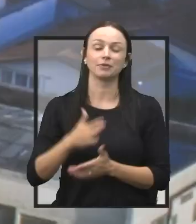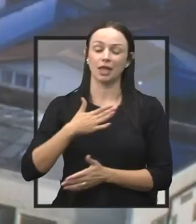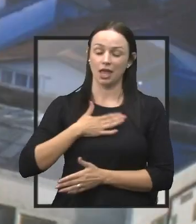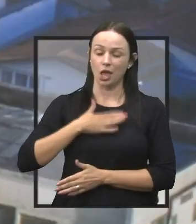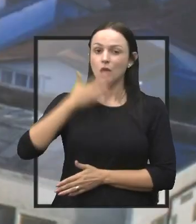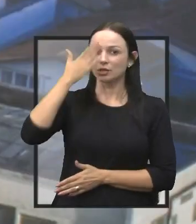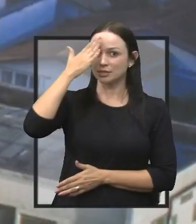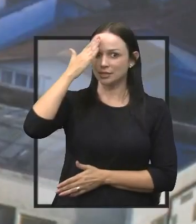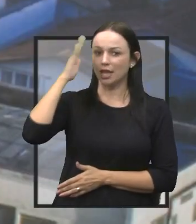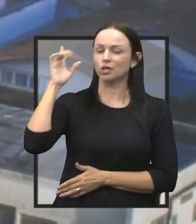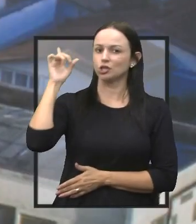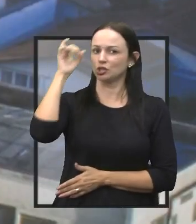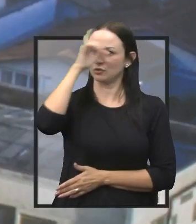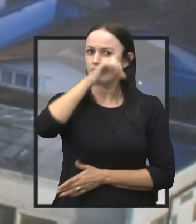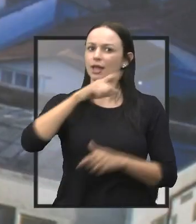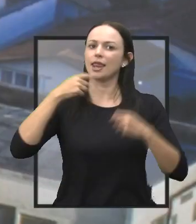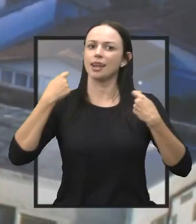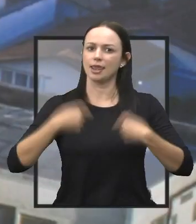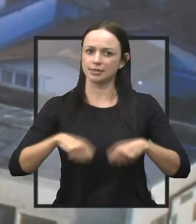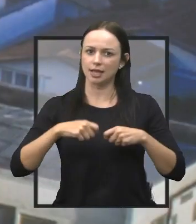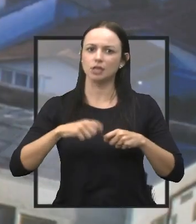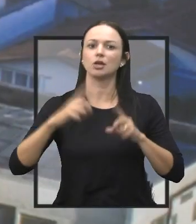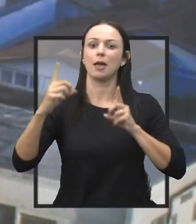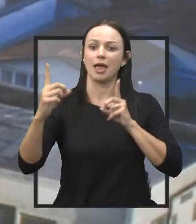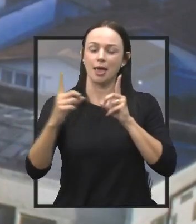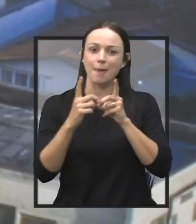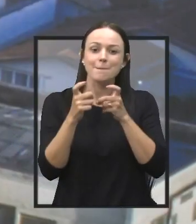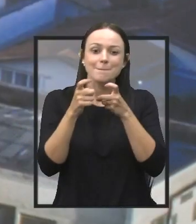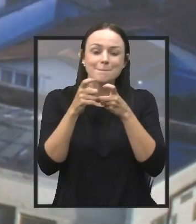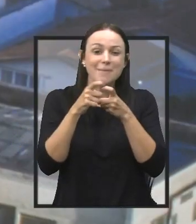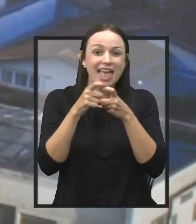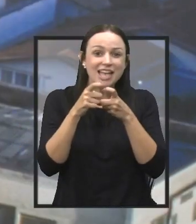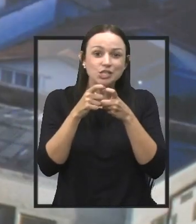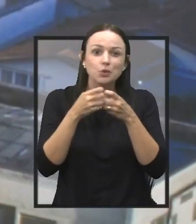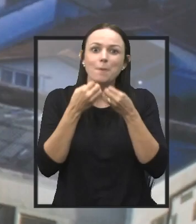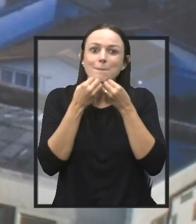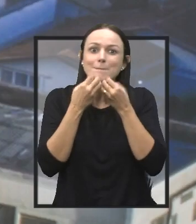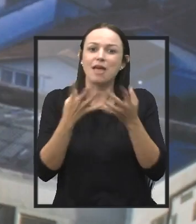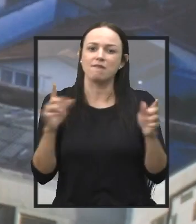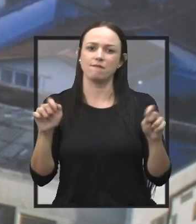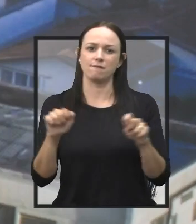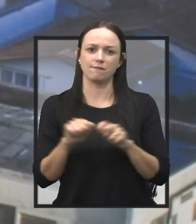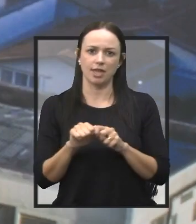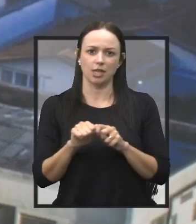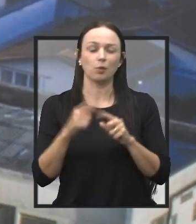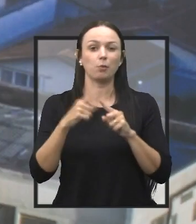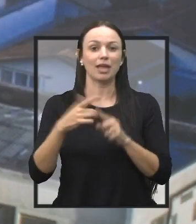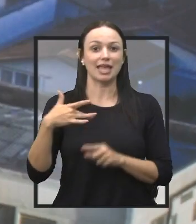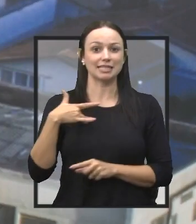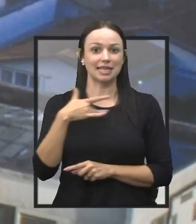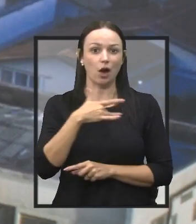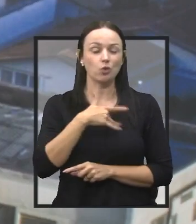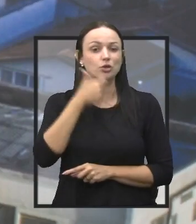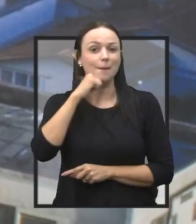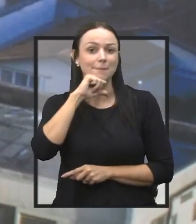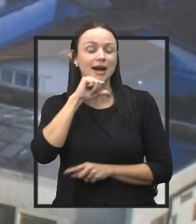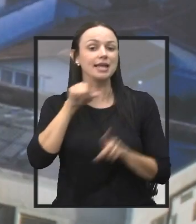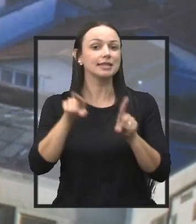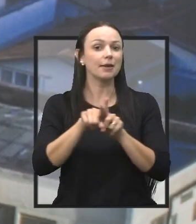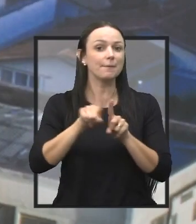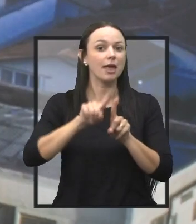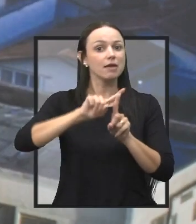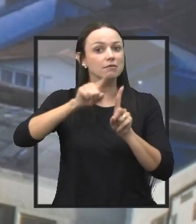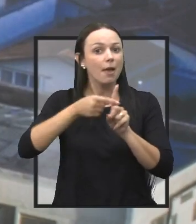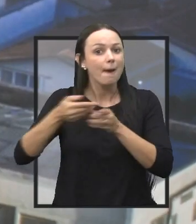da necessidade de um atendimento médico, de um pré-natal bem feito, né? Porque a gente está falando da saúde da mãe e do bebê. E o que eu